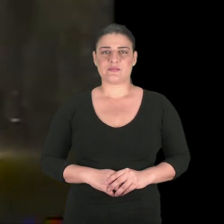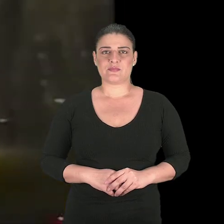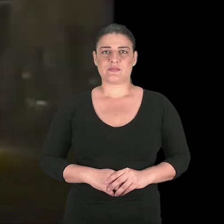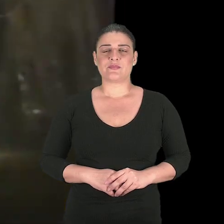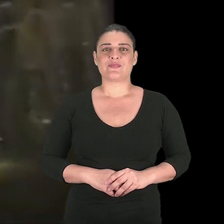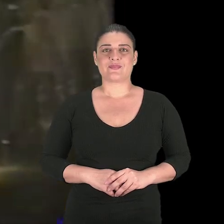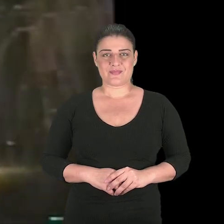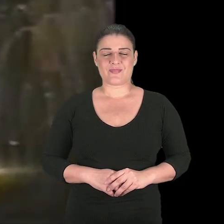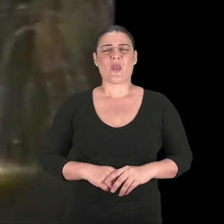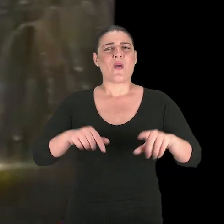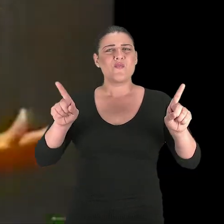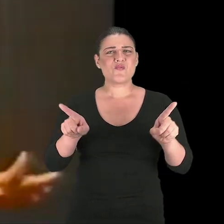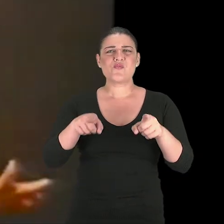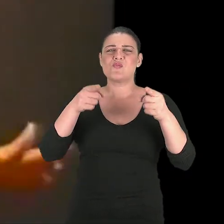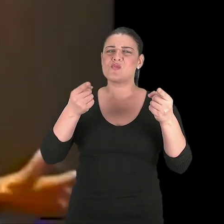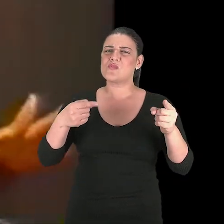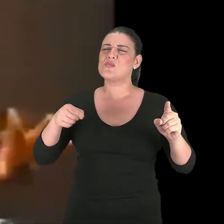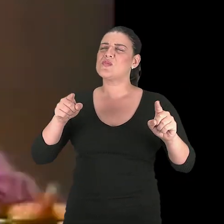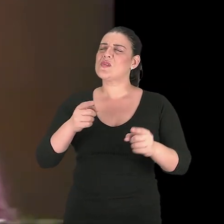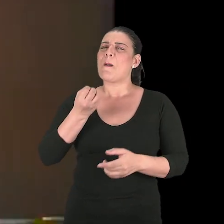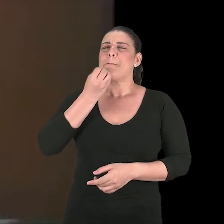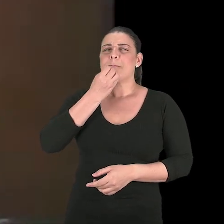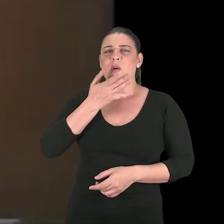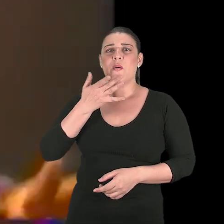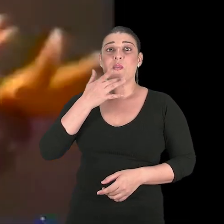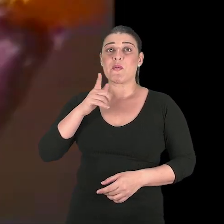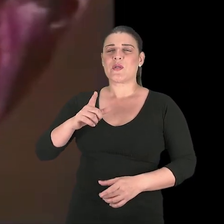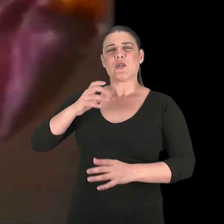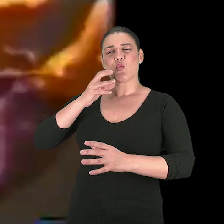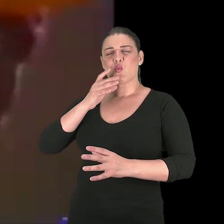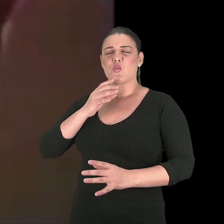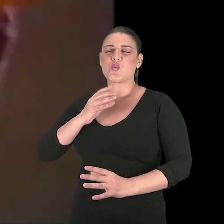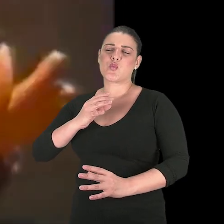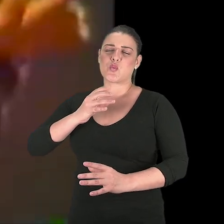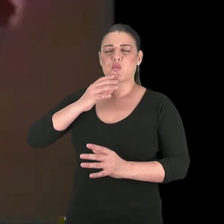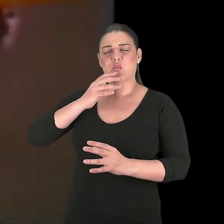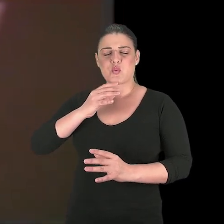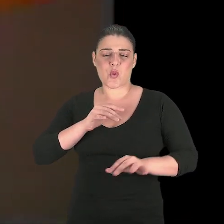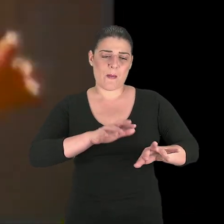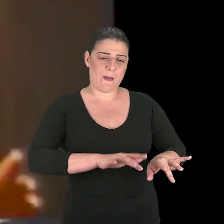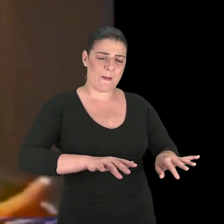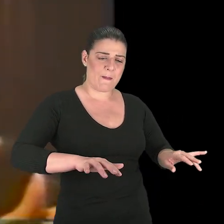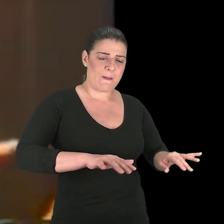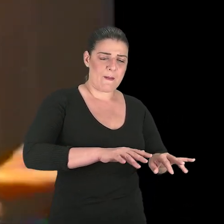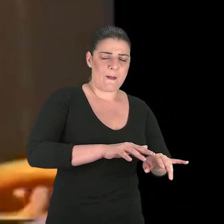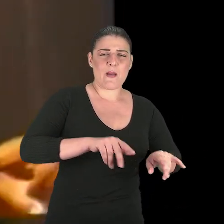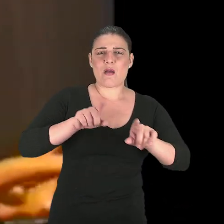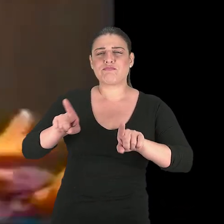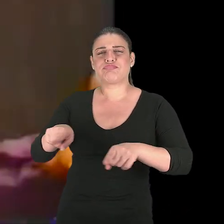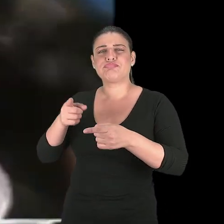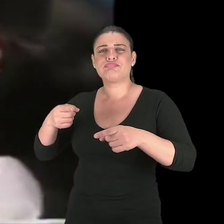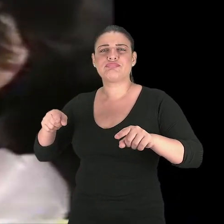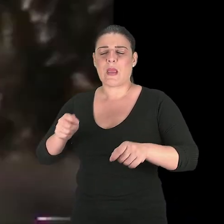Música é uma coisa muito louca. Violino, saxofone, lata vazia, piano, pente com celofane, pedaço